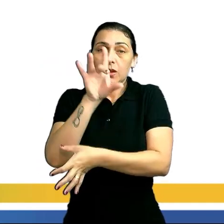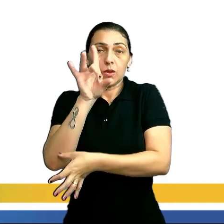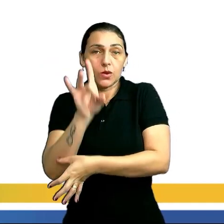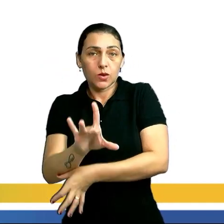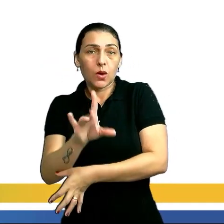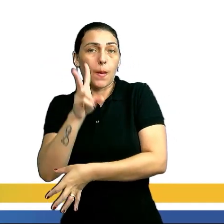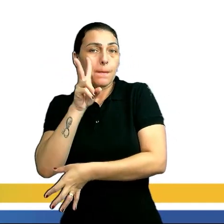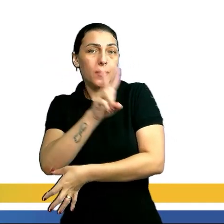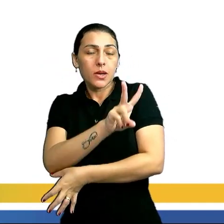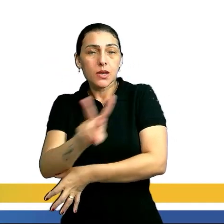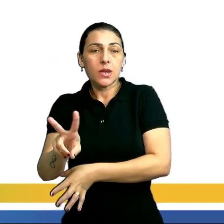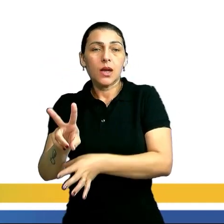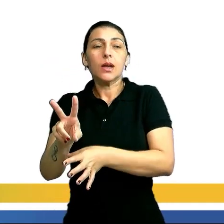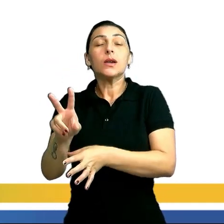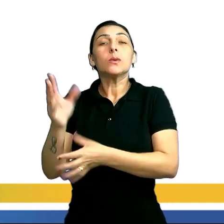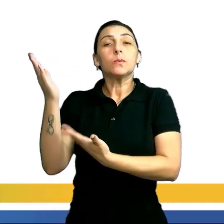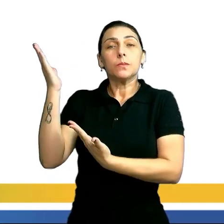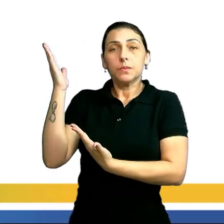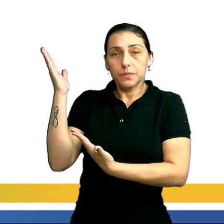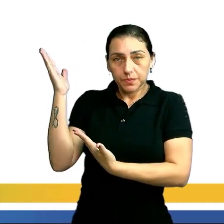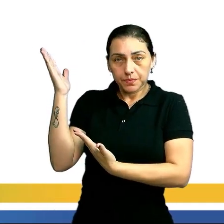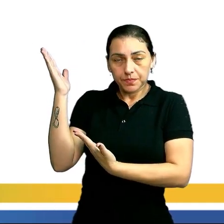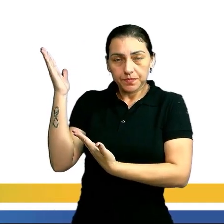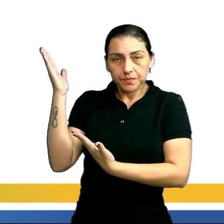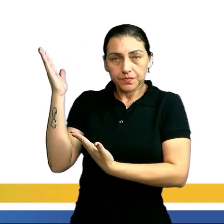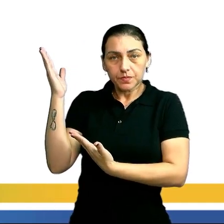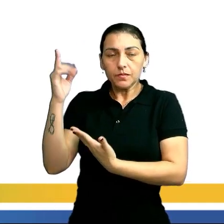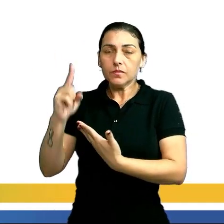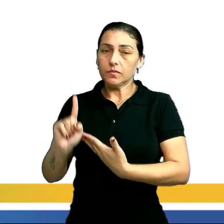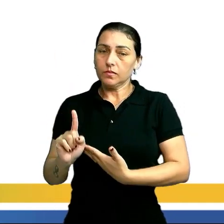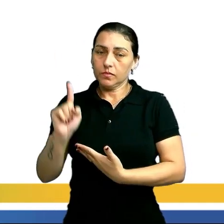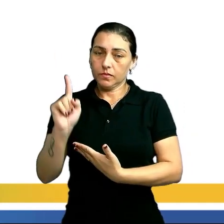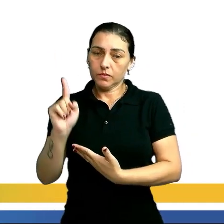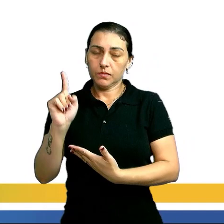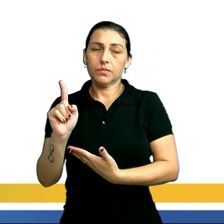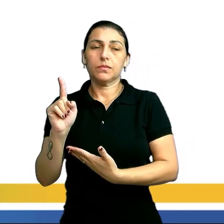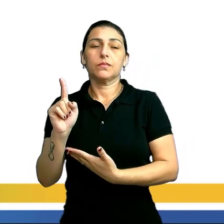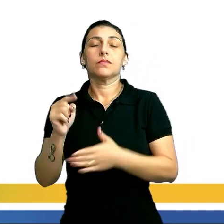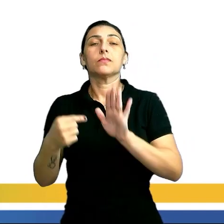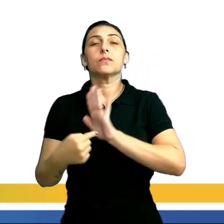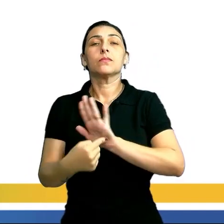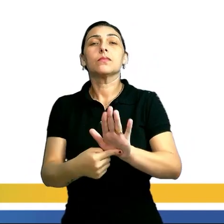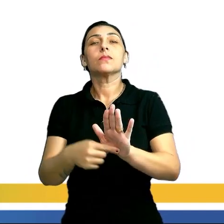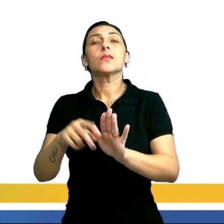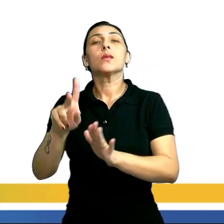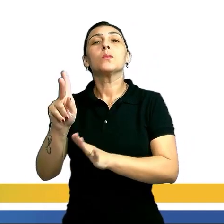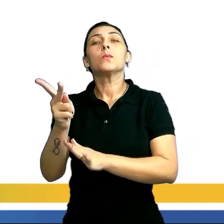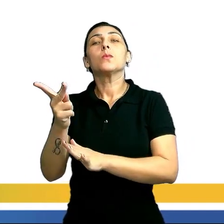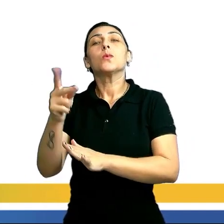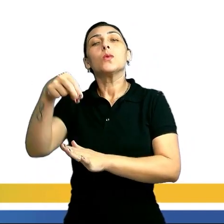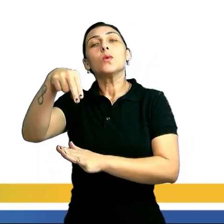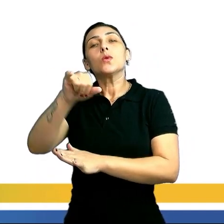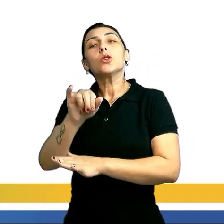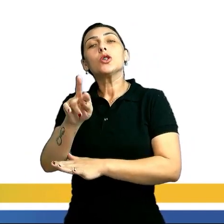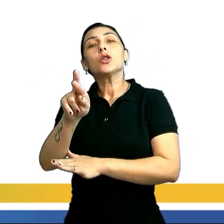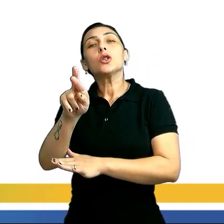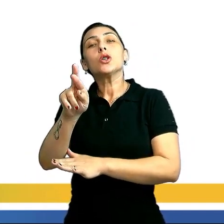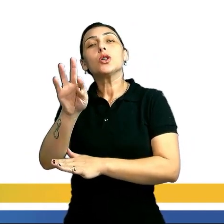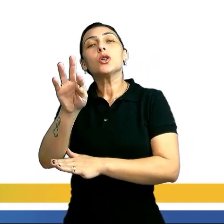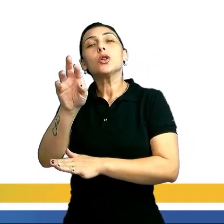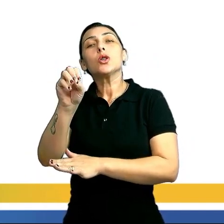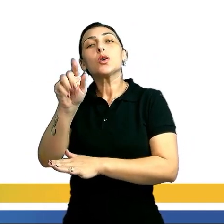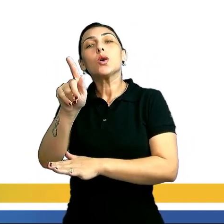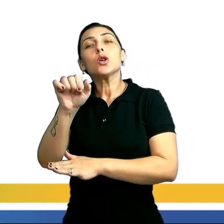Só reparem que no esquema abaixo, a setinha ela está marcando para o nitrogênio. Essa setinha, para indicar a